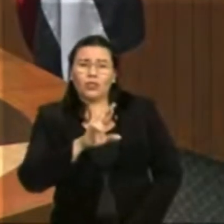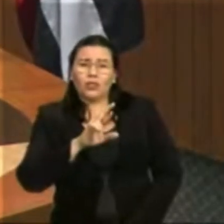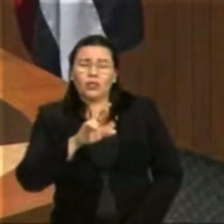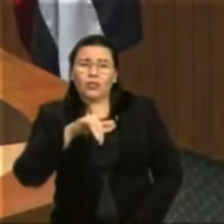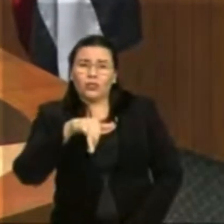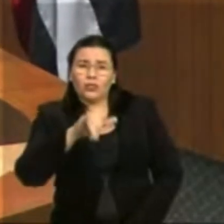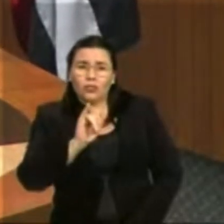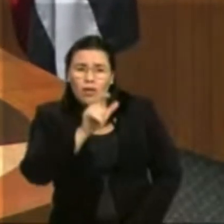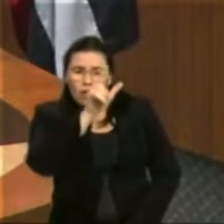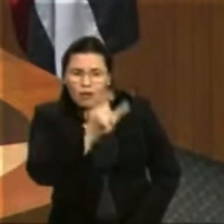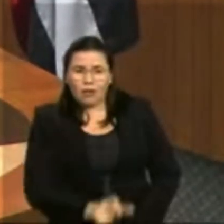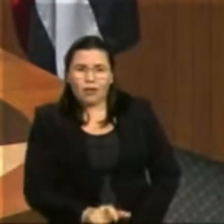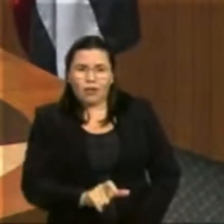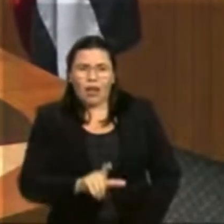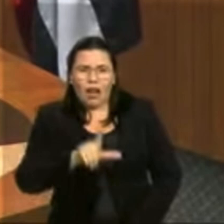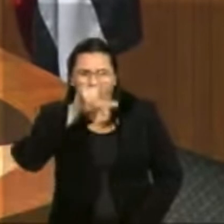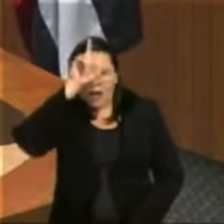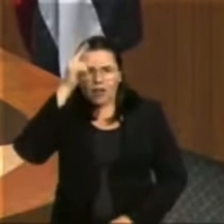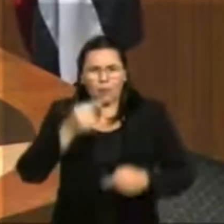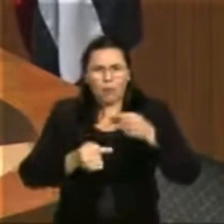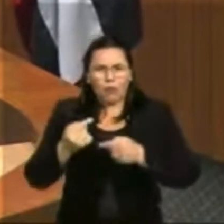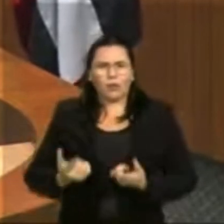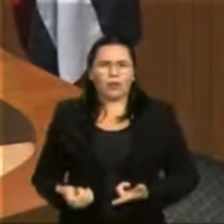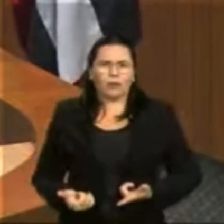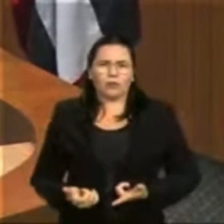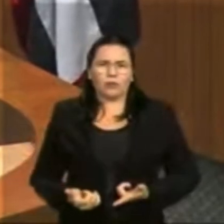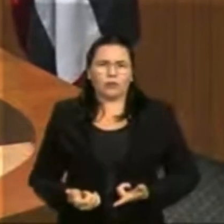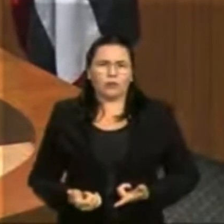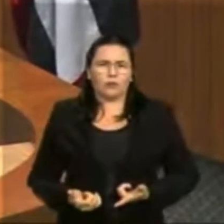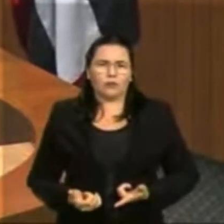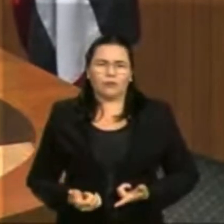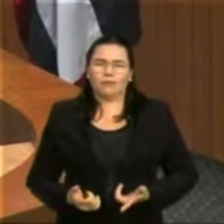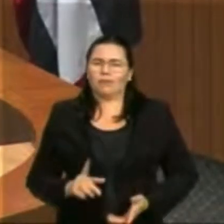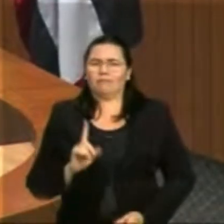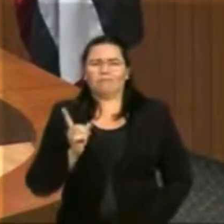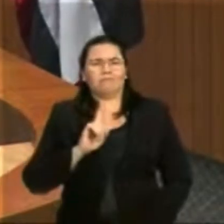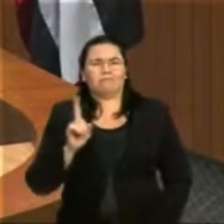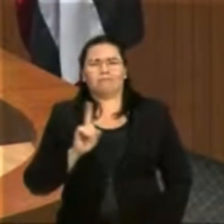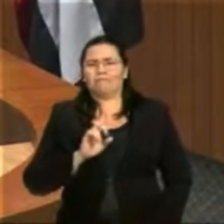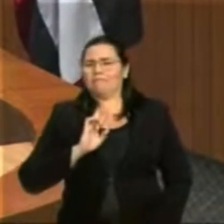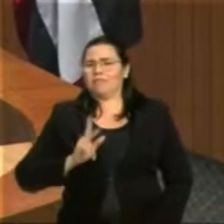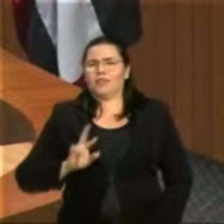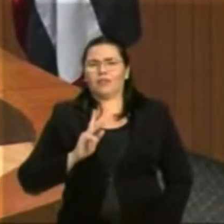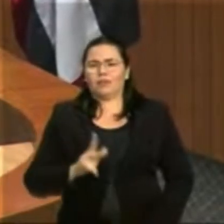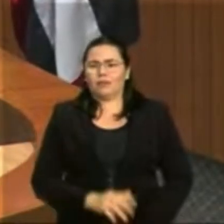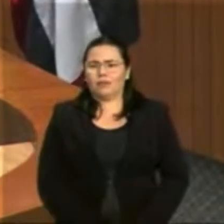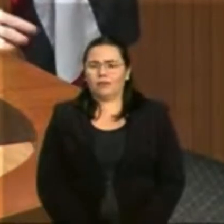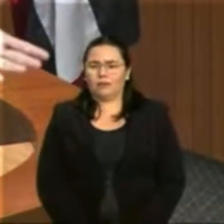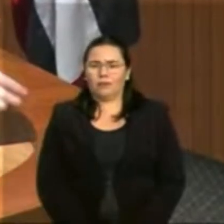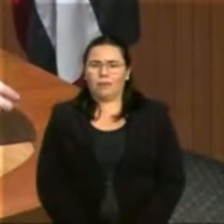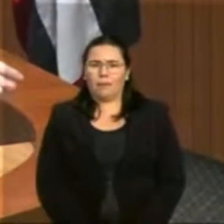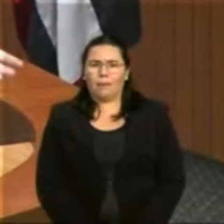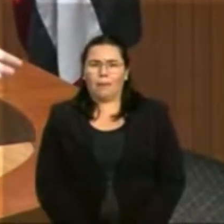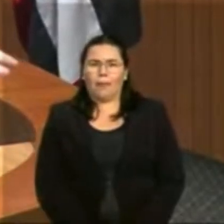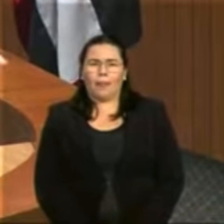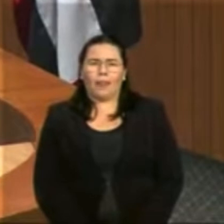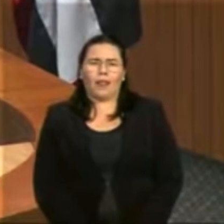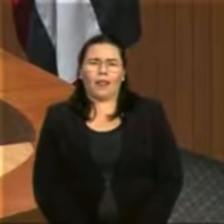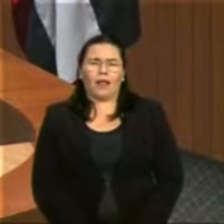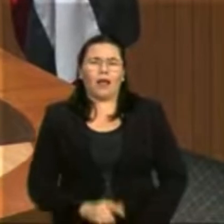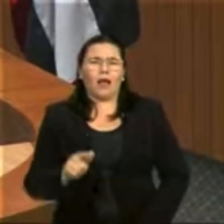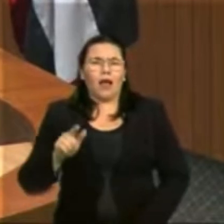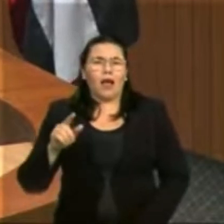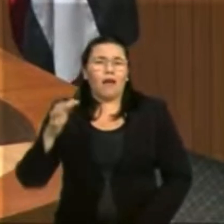na história do seu Estado quando ele sai da política para a magistratura. Subiram aqui,